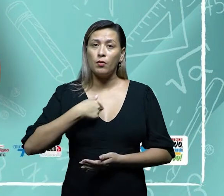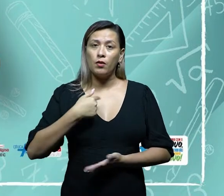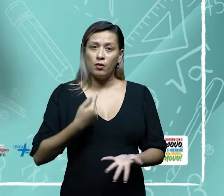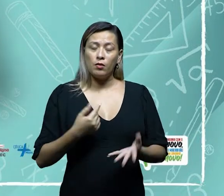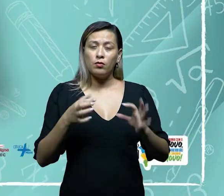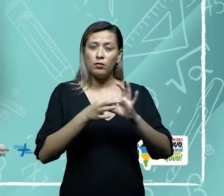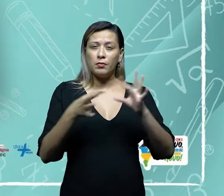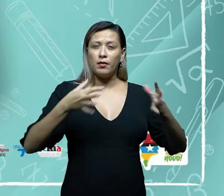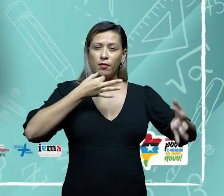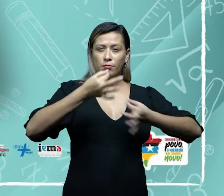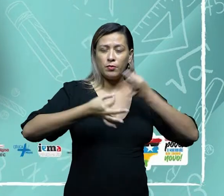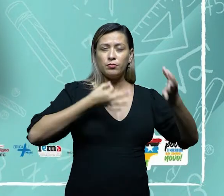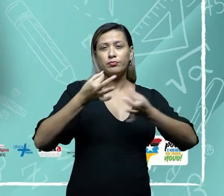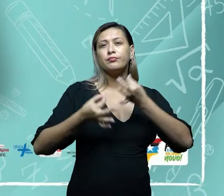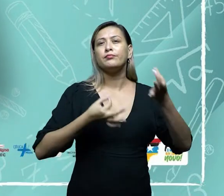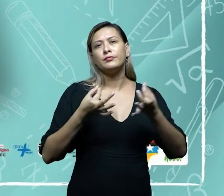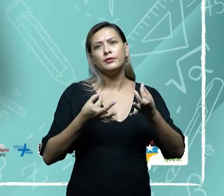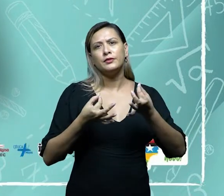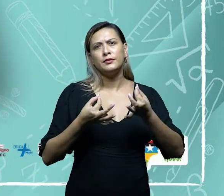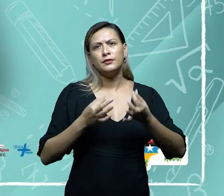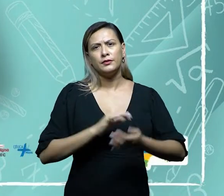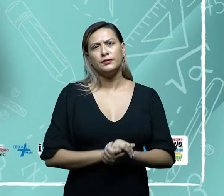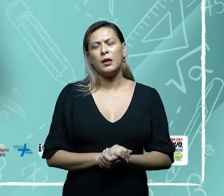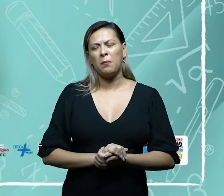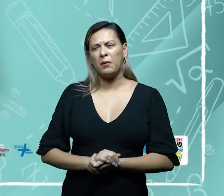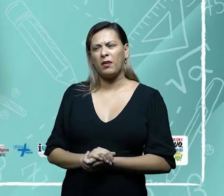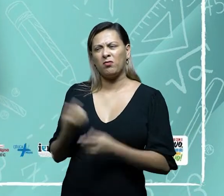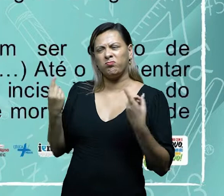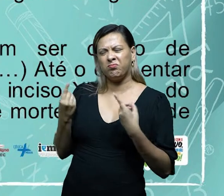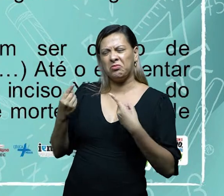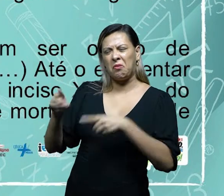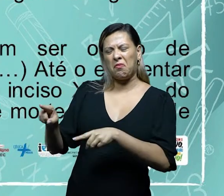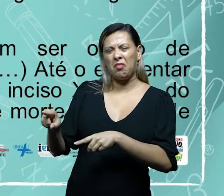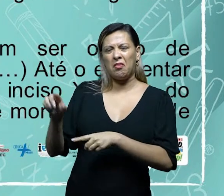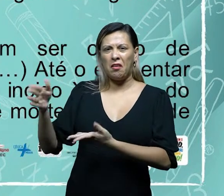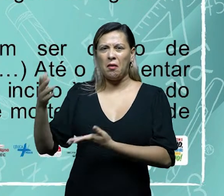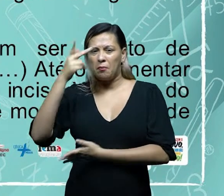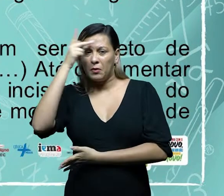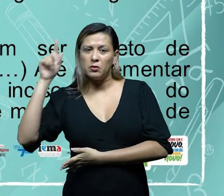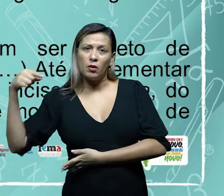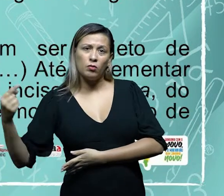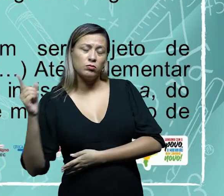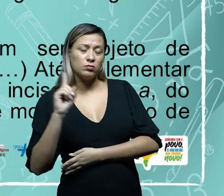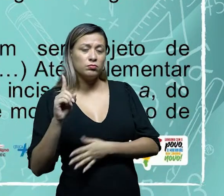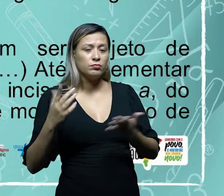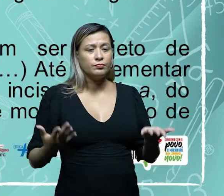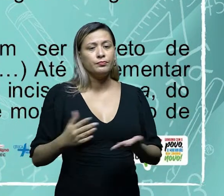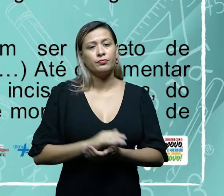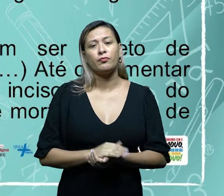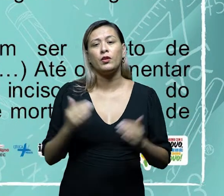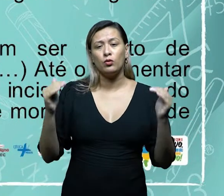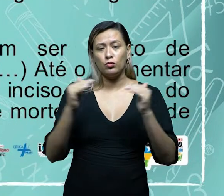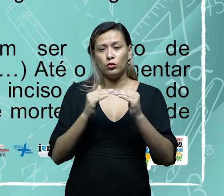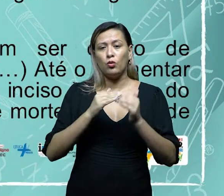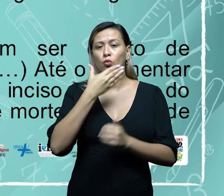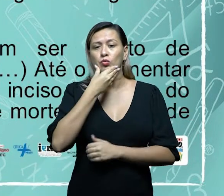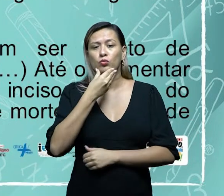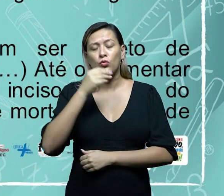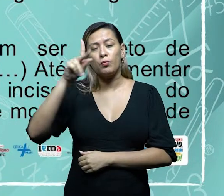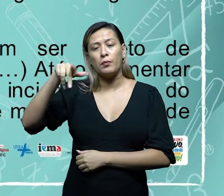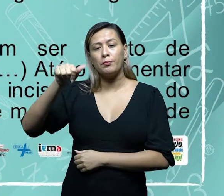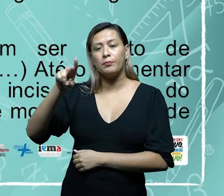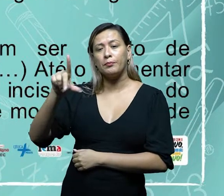ela chegue ao ponto, né, de ofender a imagem de alguém, né? Conforme o Paulo Branco, a gente tem aqui no